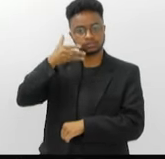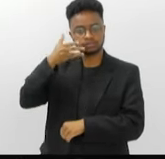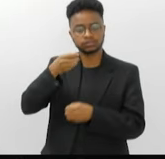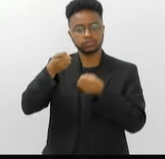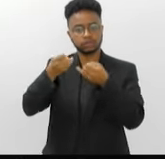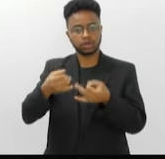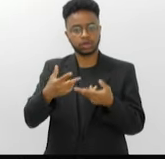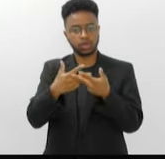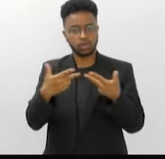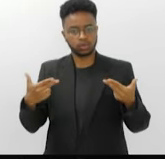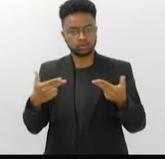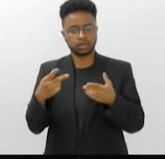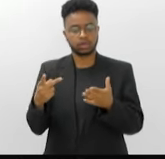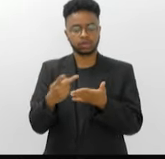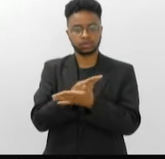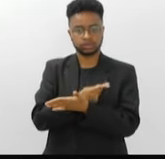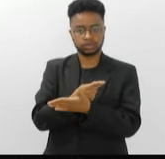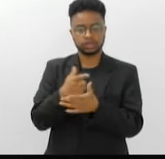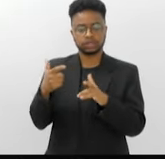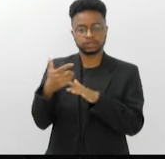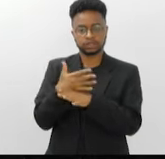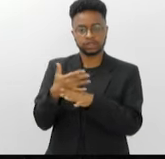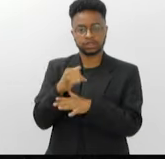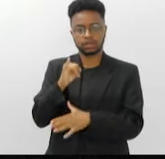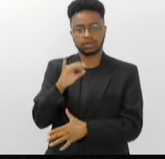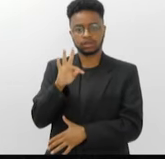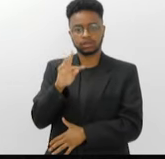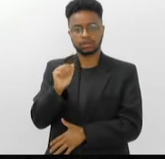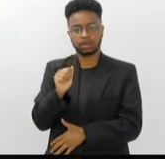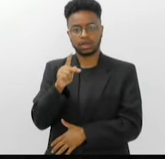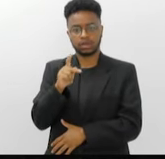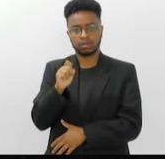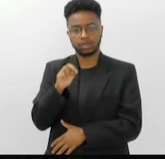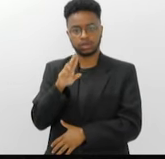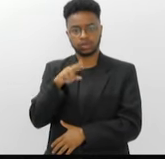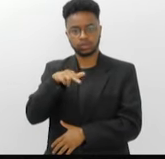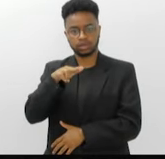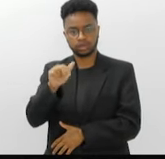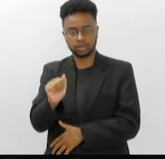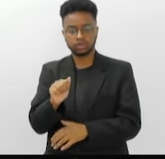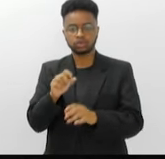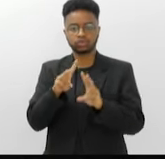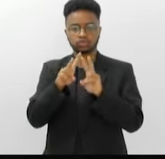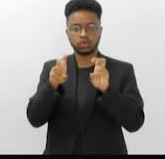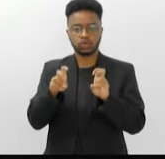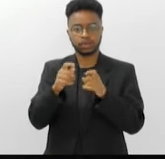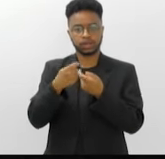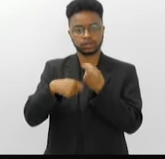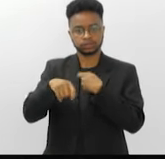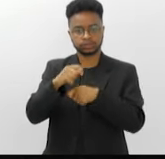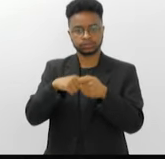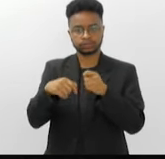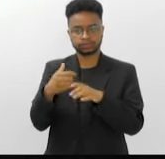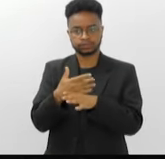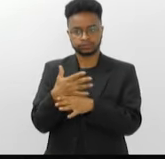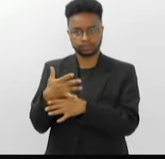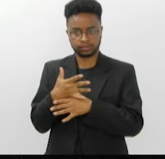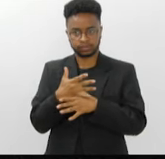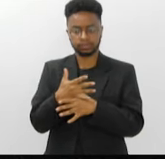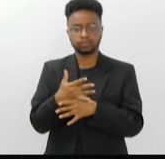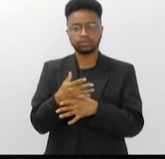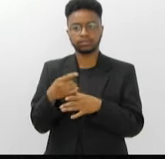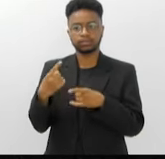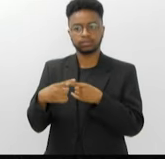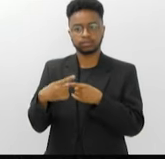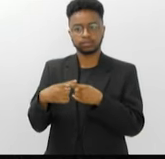algumas coisas que têm acontecido no município de Itaperuna em relação à administração municipal. A administração municipal de